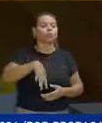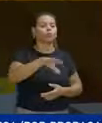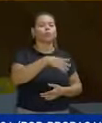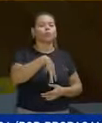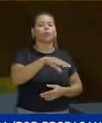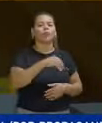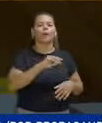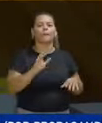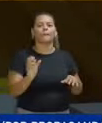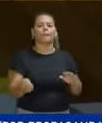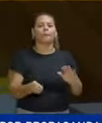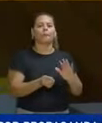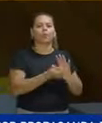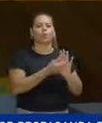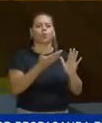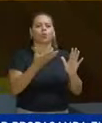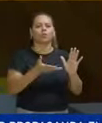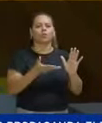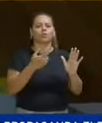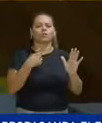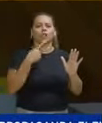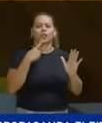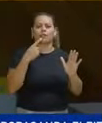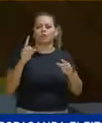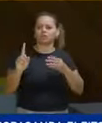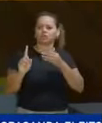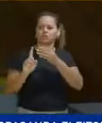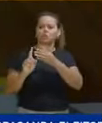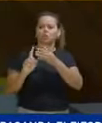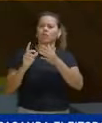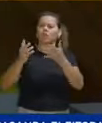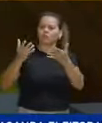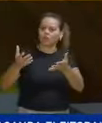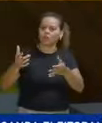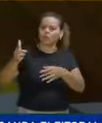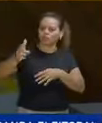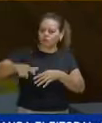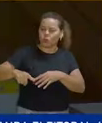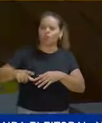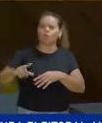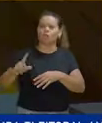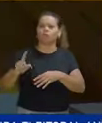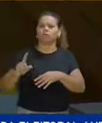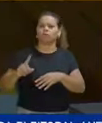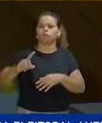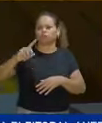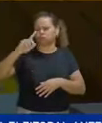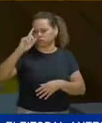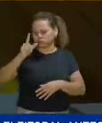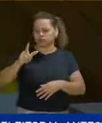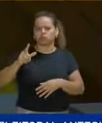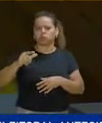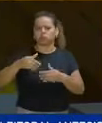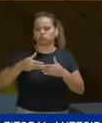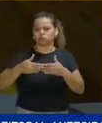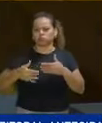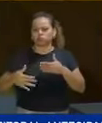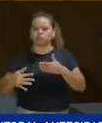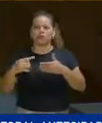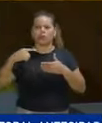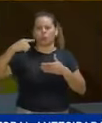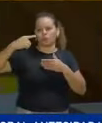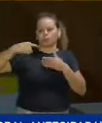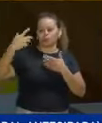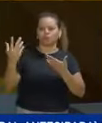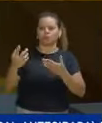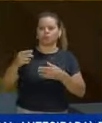a inexistência de grave ofensa à honra ou imagem do pré-candidato à reeleição, tratando-se, então, de mera crítica política